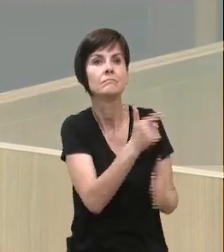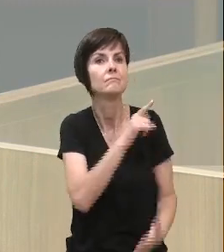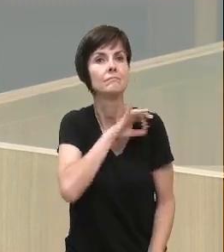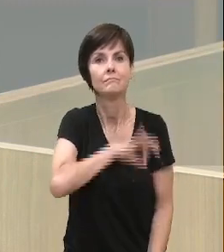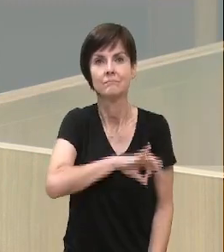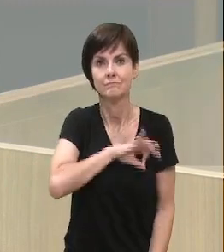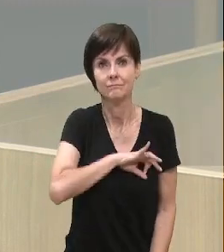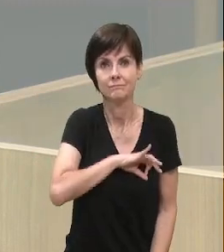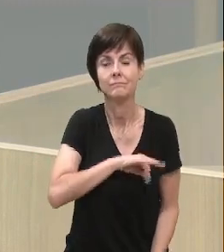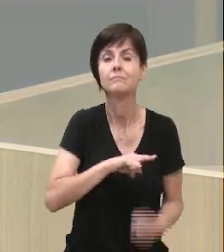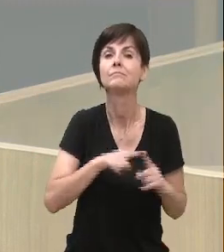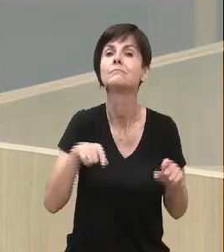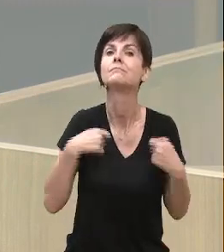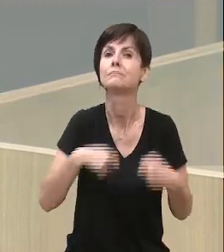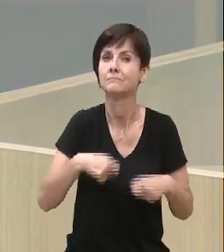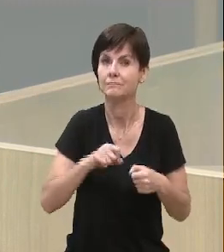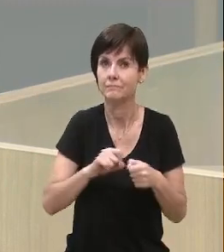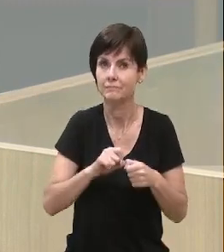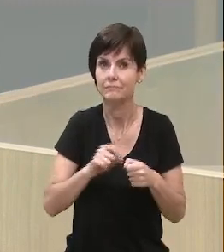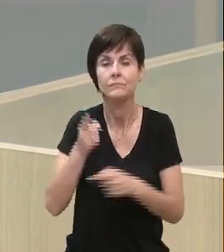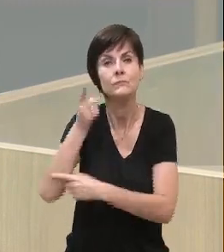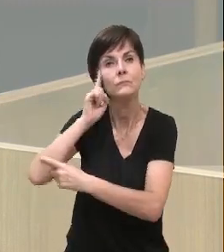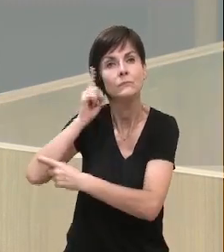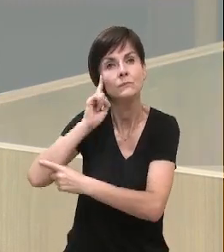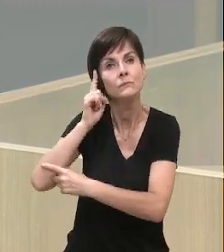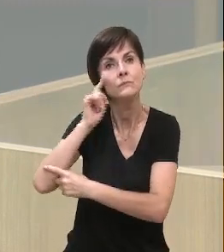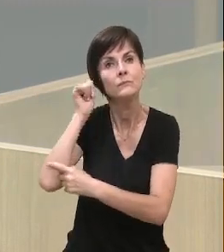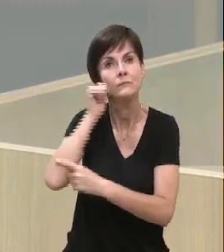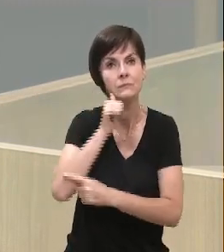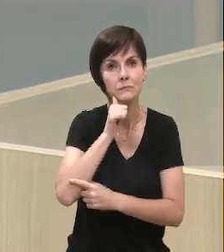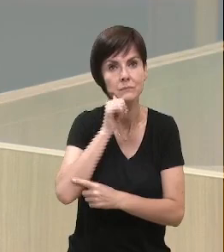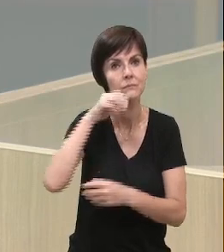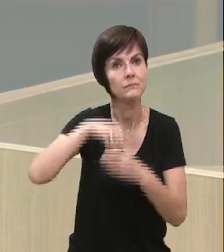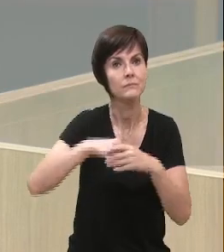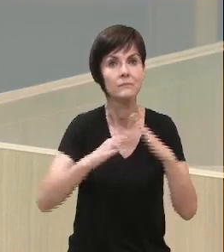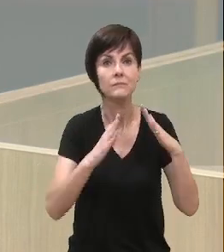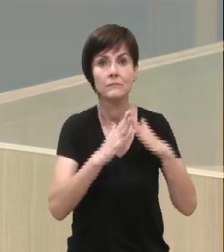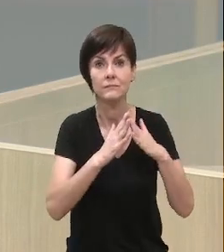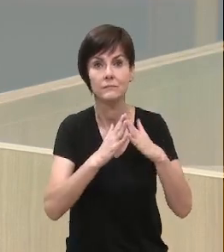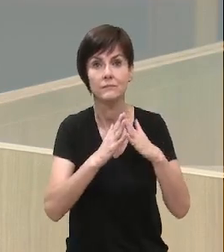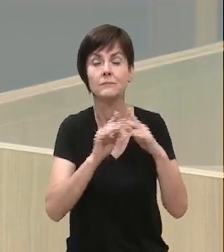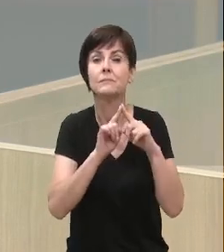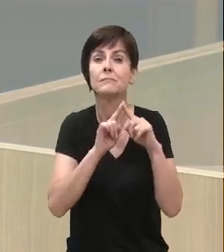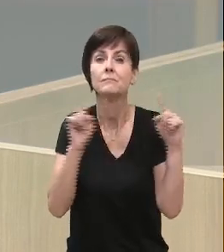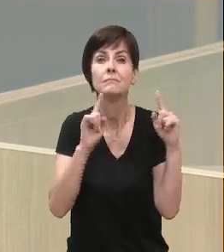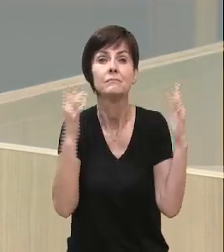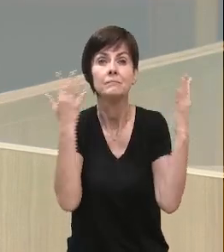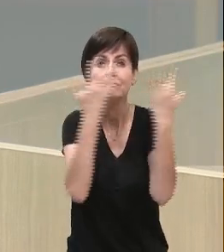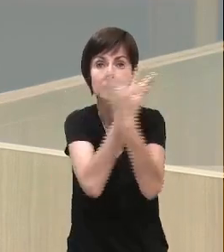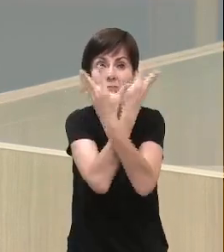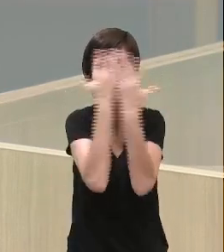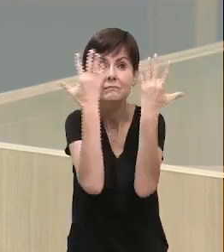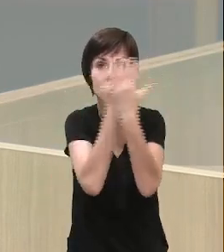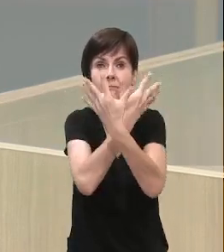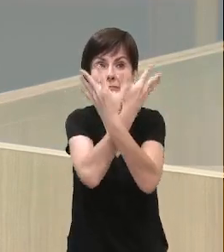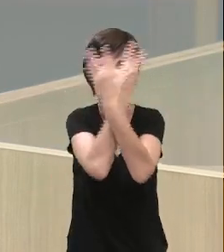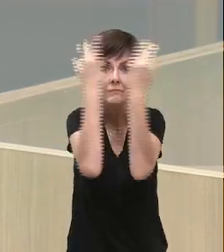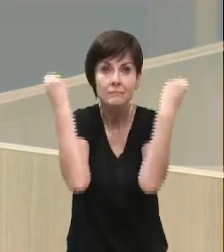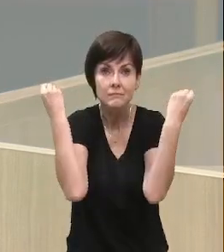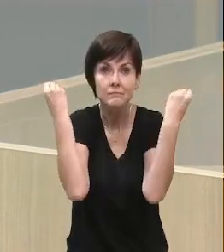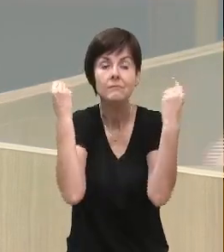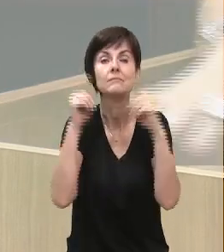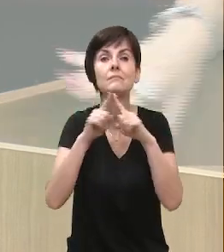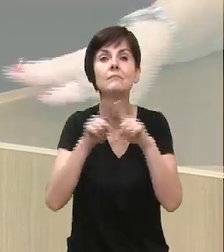e realizado pelas mulheres dentro de casa, mas muitas vezes também fora de